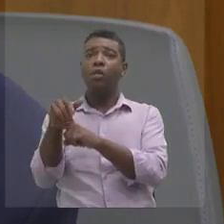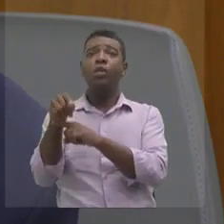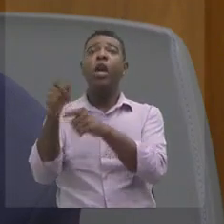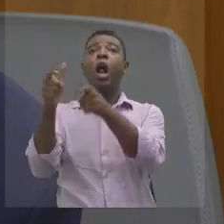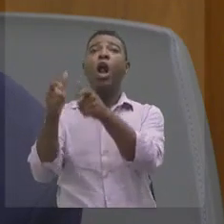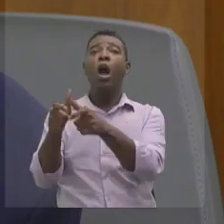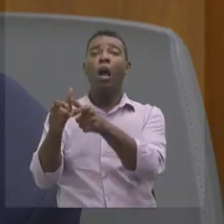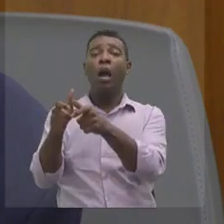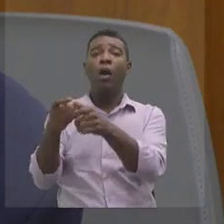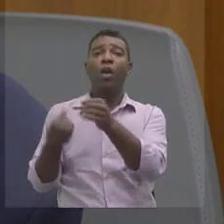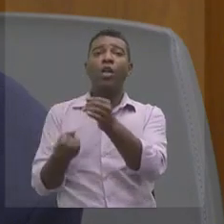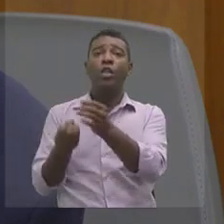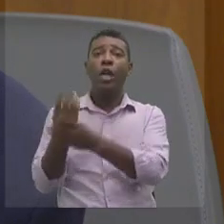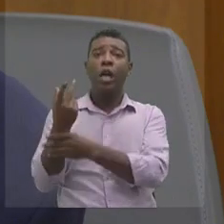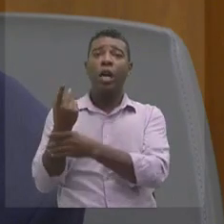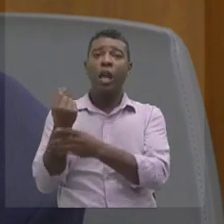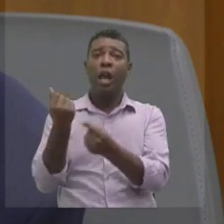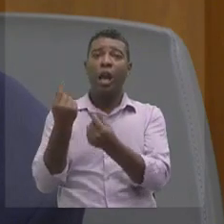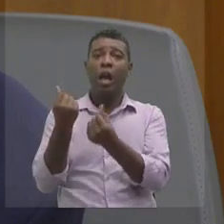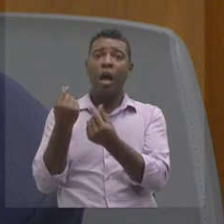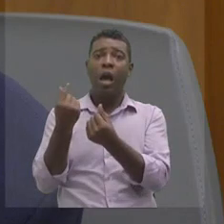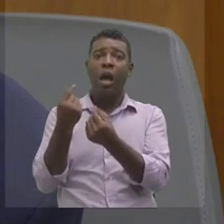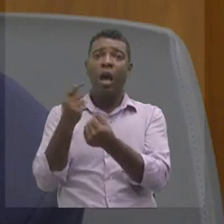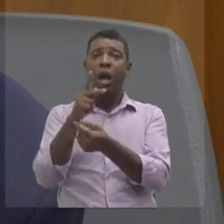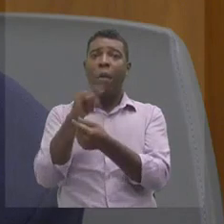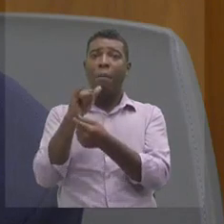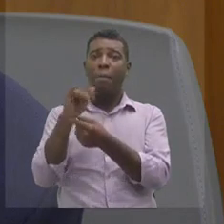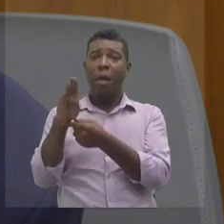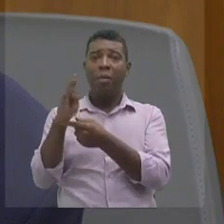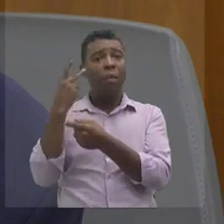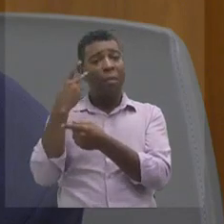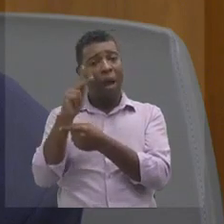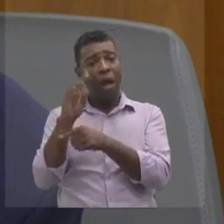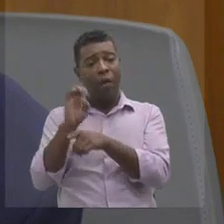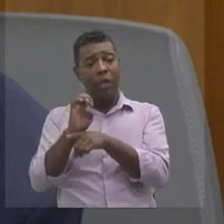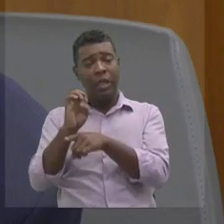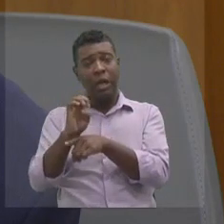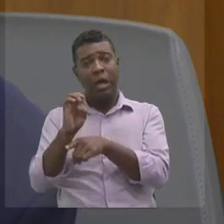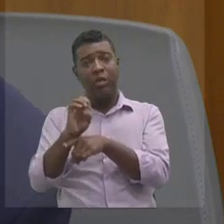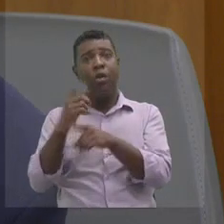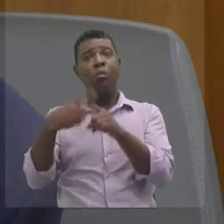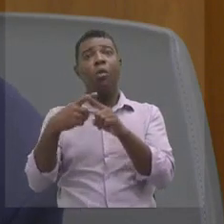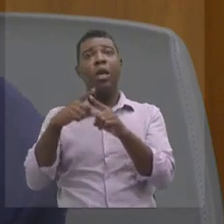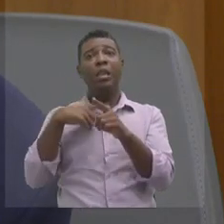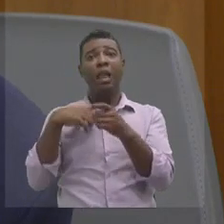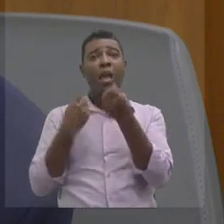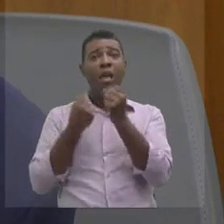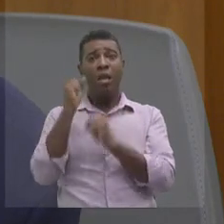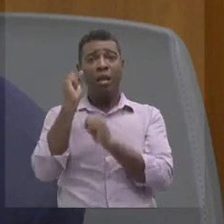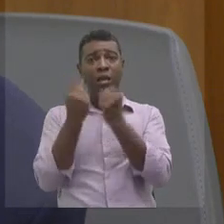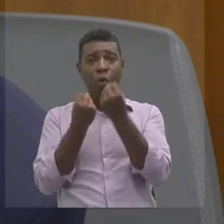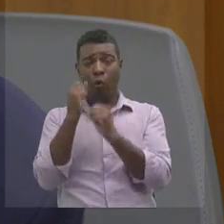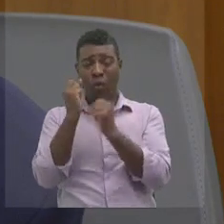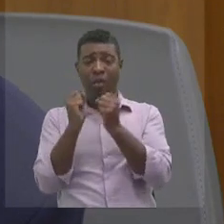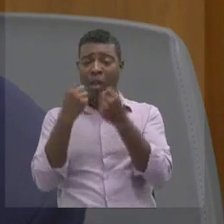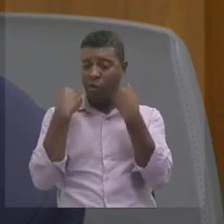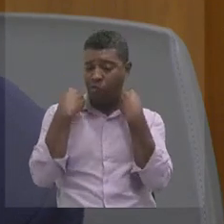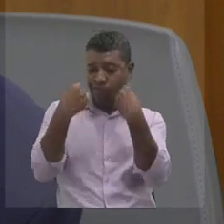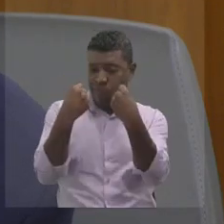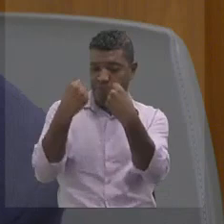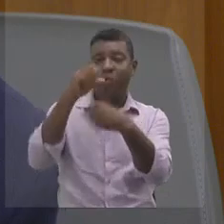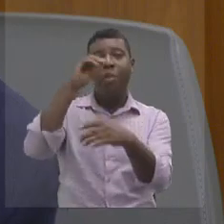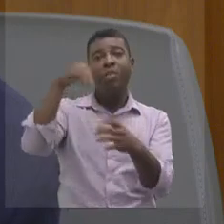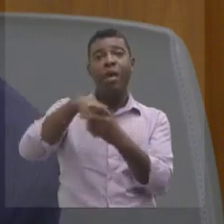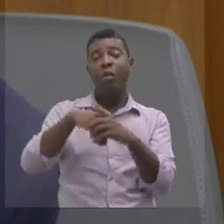que gera uma arrecadação grande de PIB para o estado porque tem diversas Indústrias que são Potência em Minas Gerais